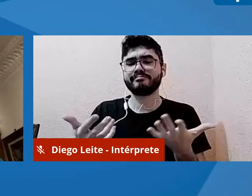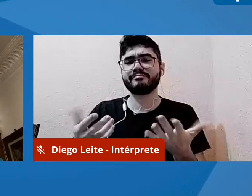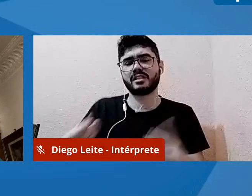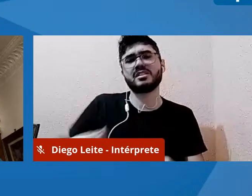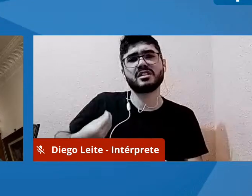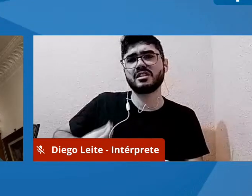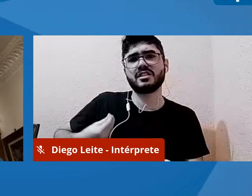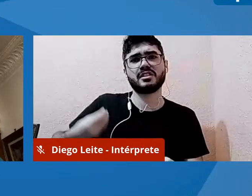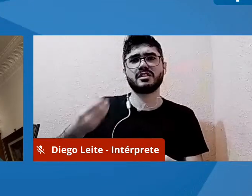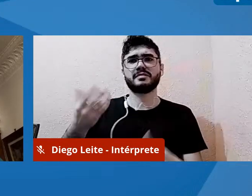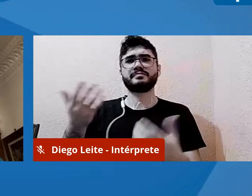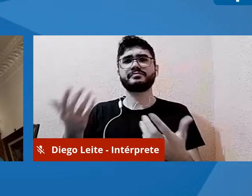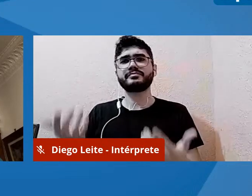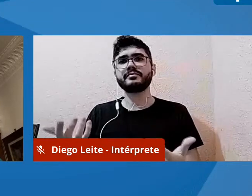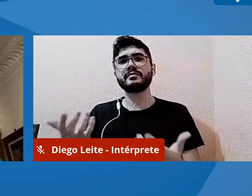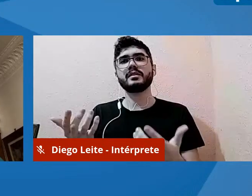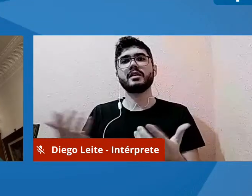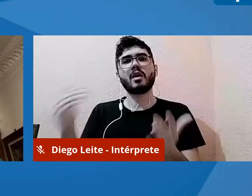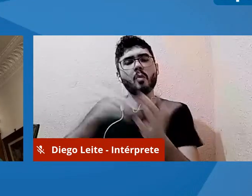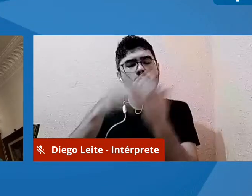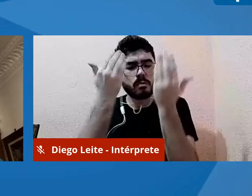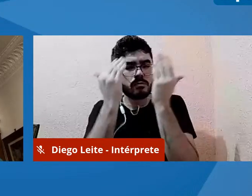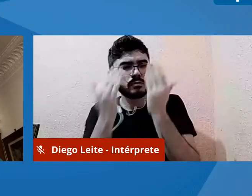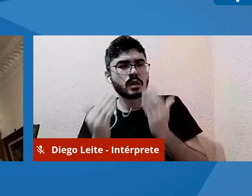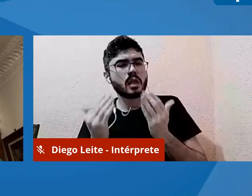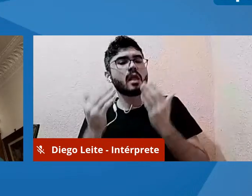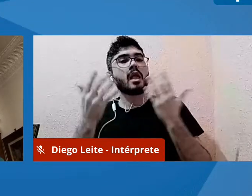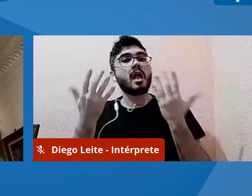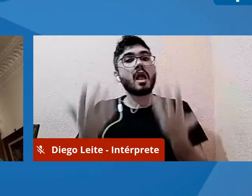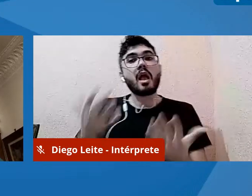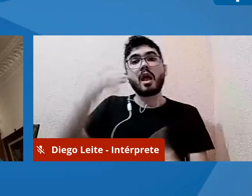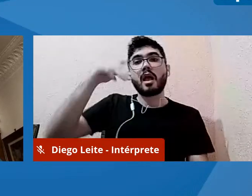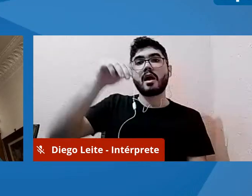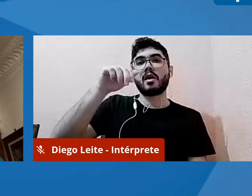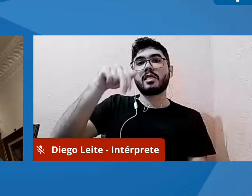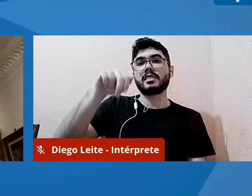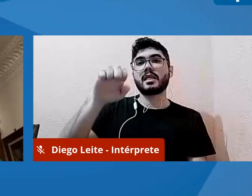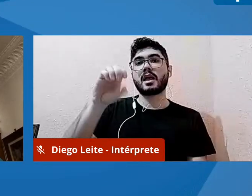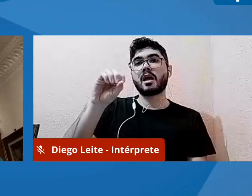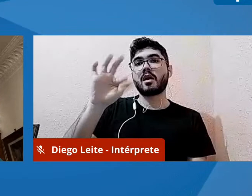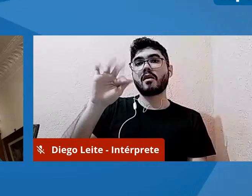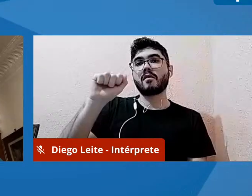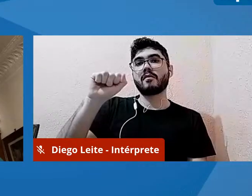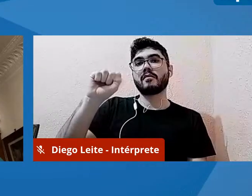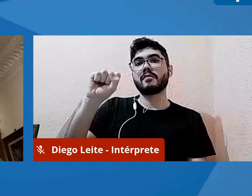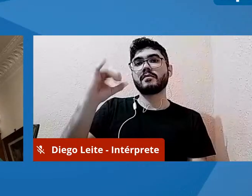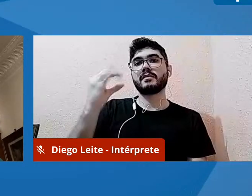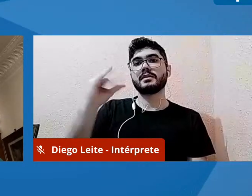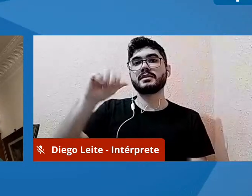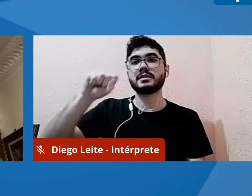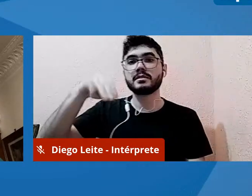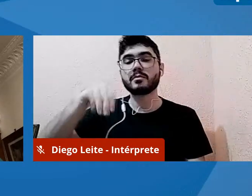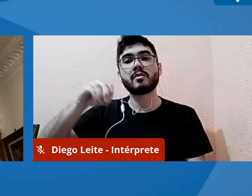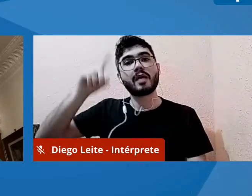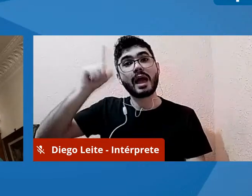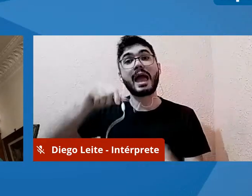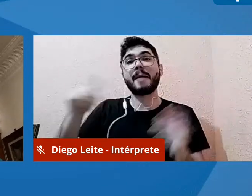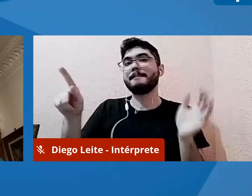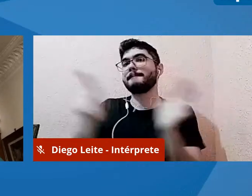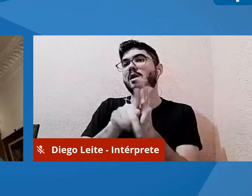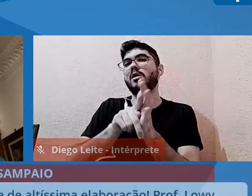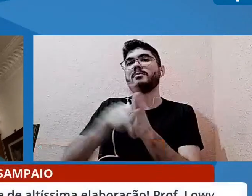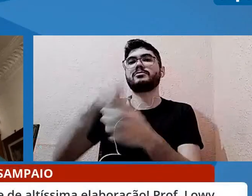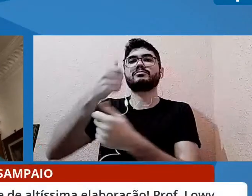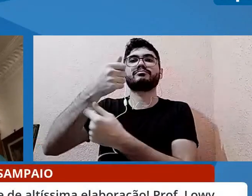em última análise, o neofascismo é um produto do sistema capitalista. É